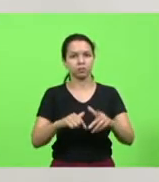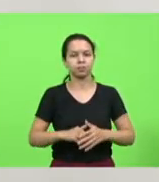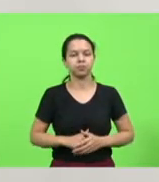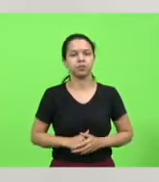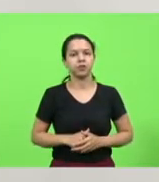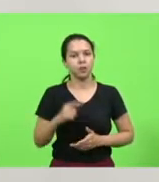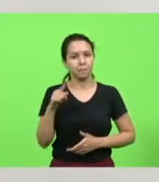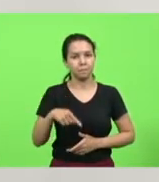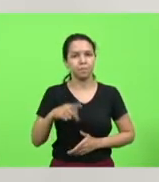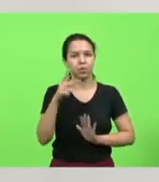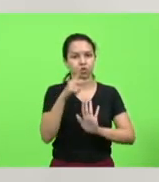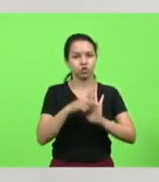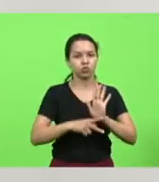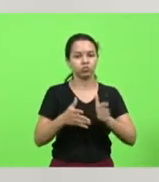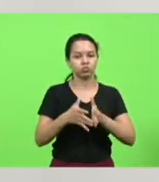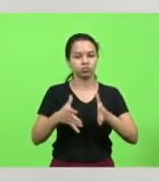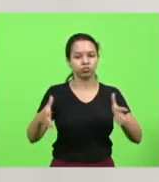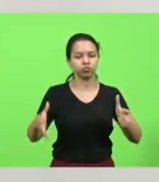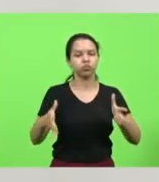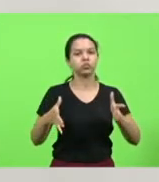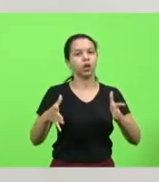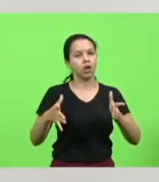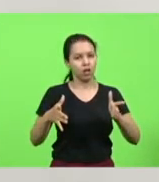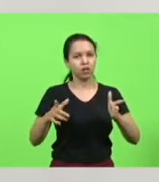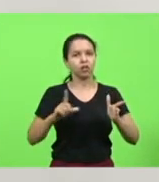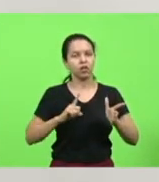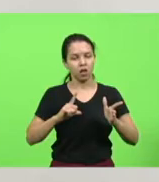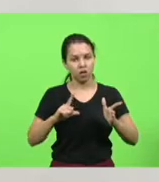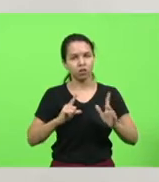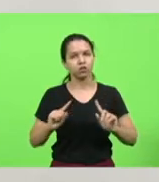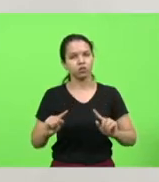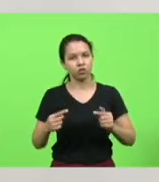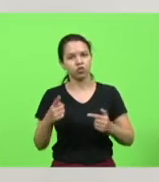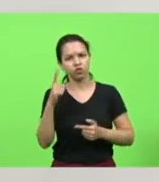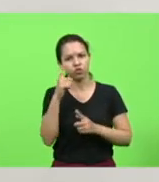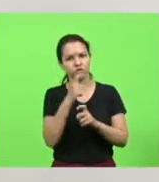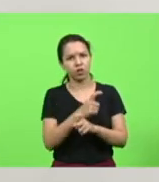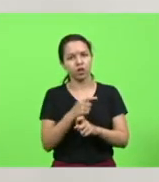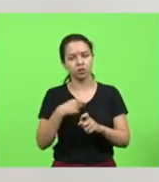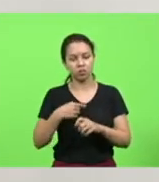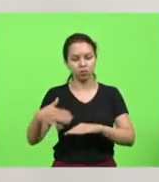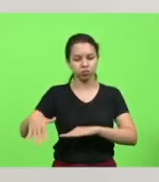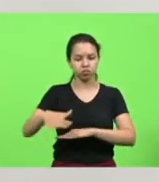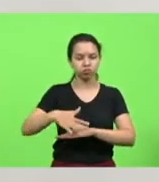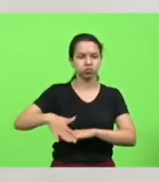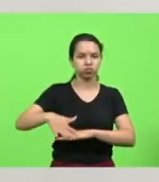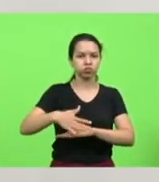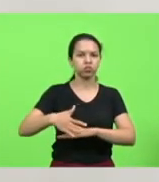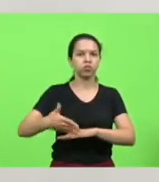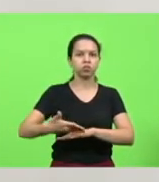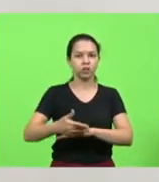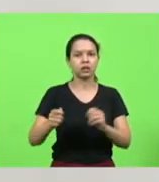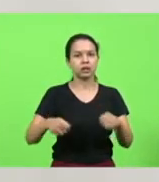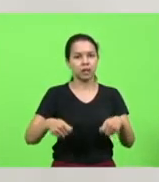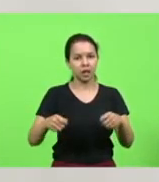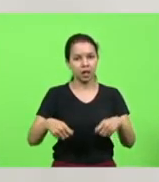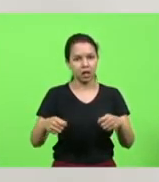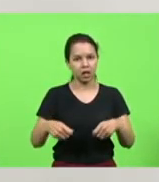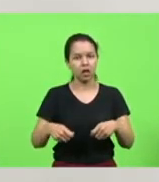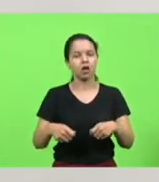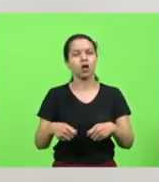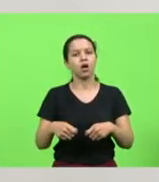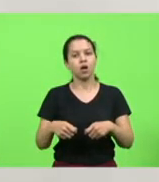tem o seu grau de dificuldade, mas nós nunca desistimos. O terminal pesqueiro pode redimir a cidade economicamente, uma